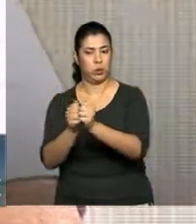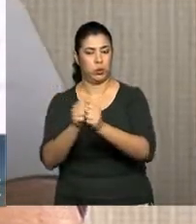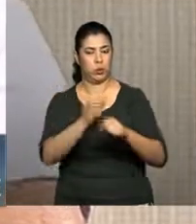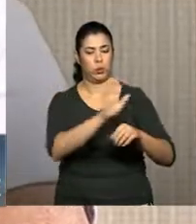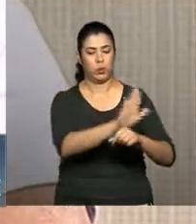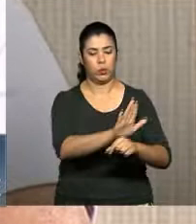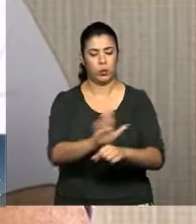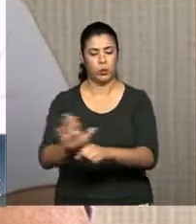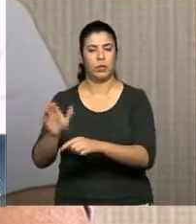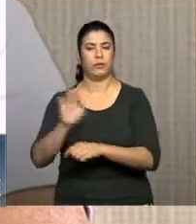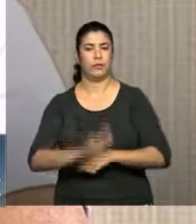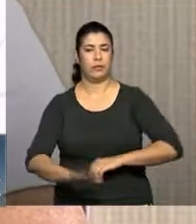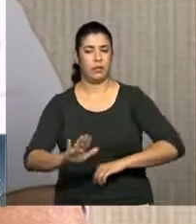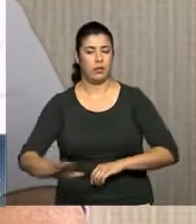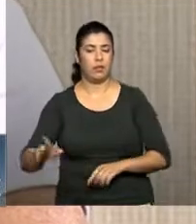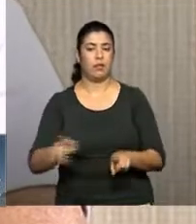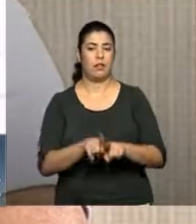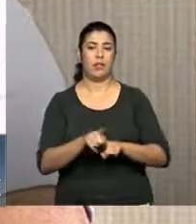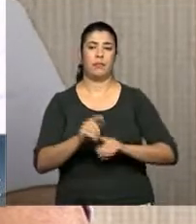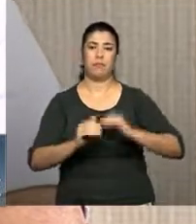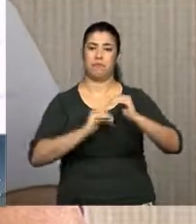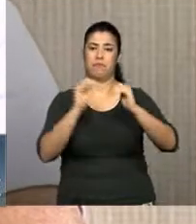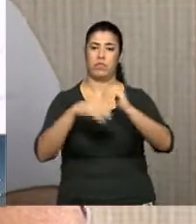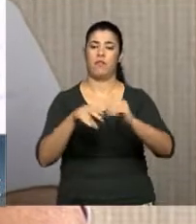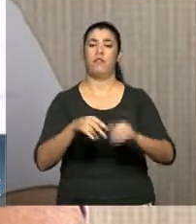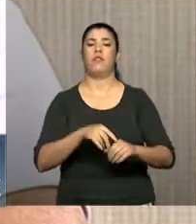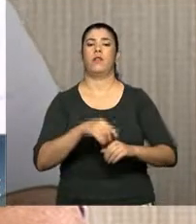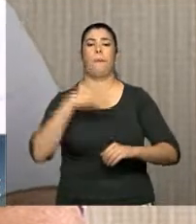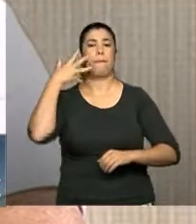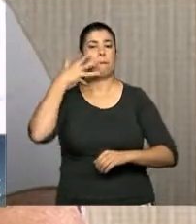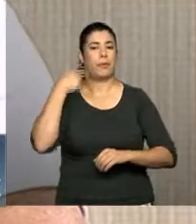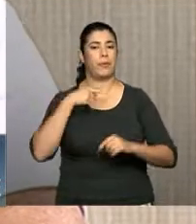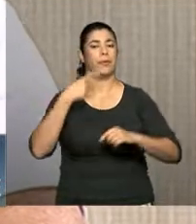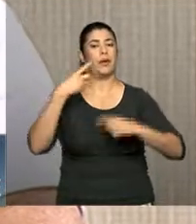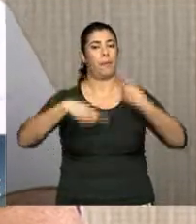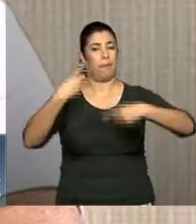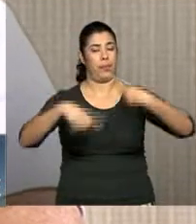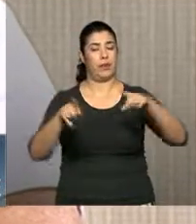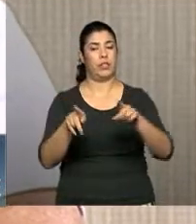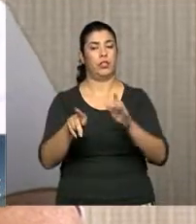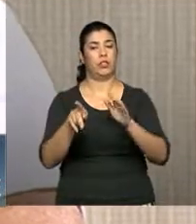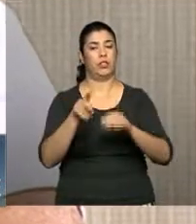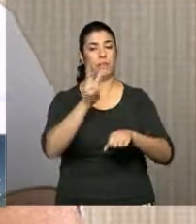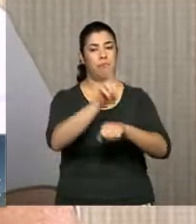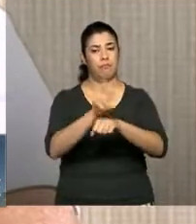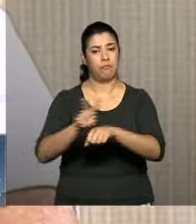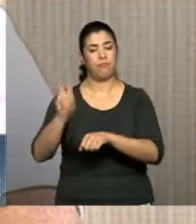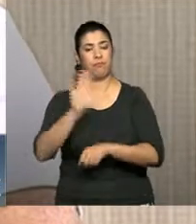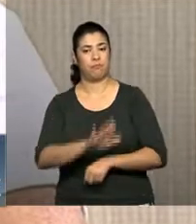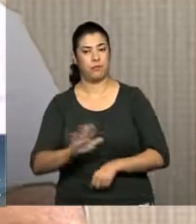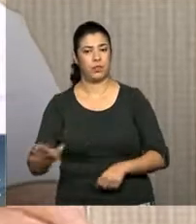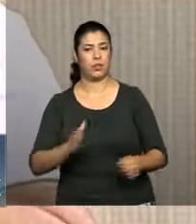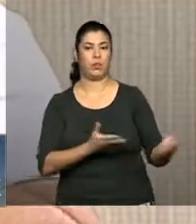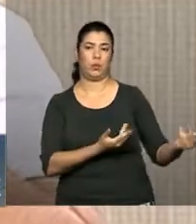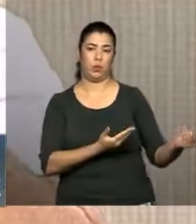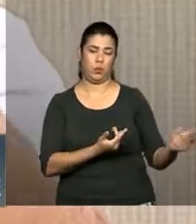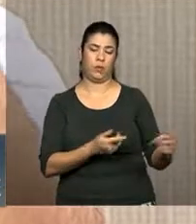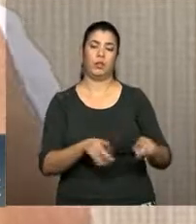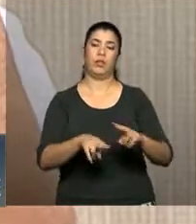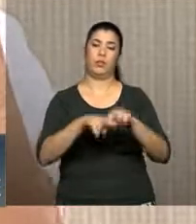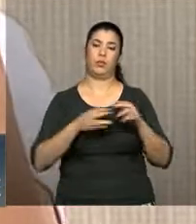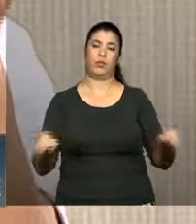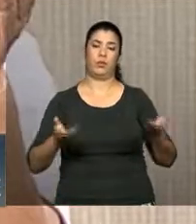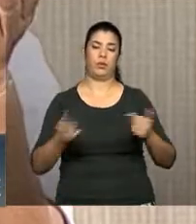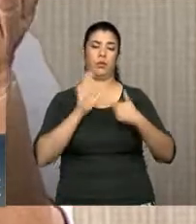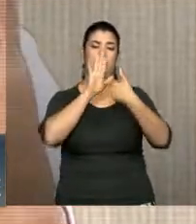desenvolvendo a política pública de proteção de garantia de direitos das nossas crianças e nossos adolescentes por isso eu estou